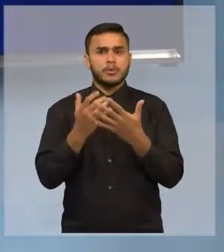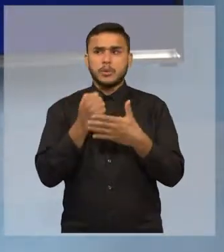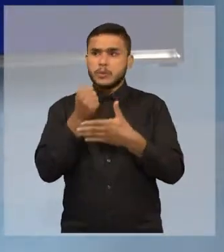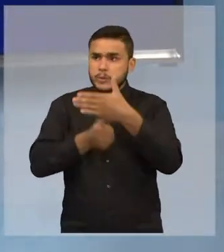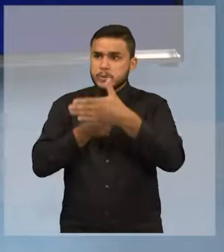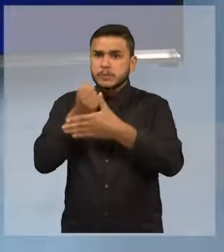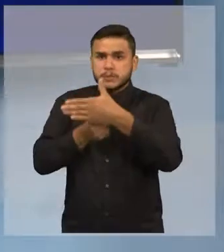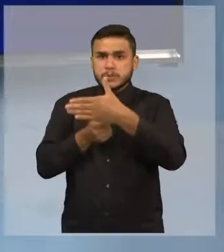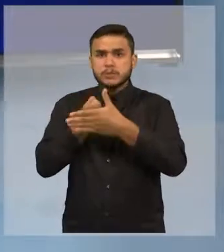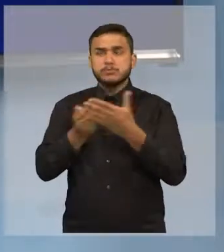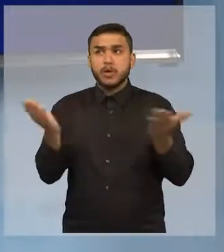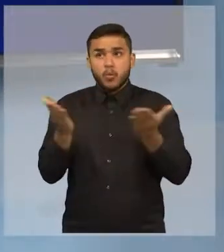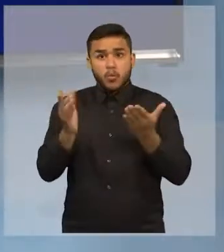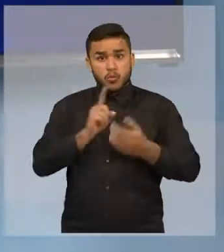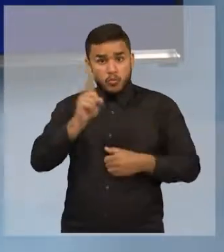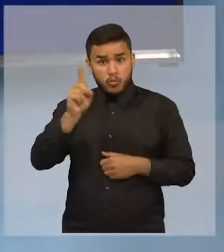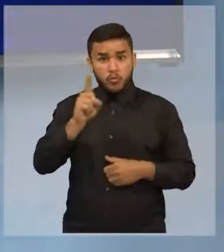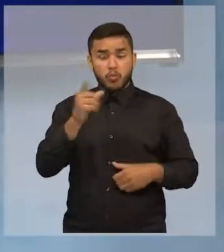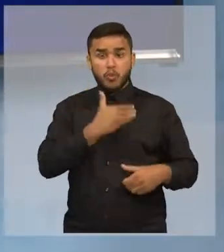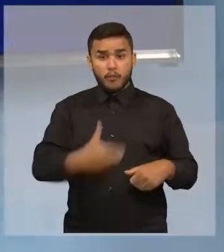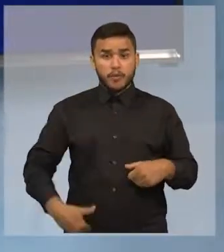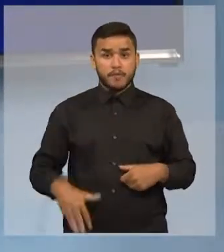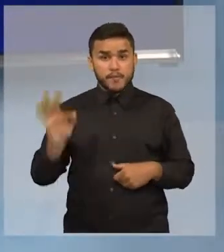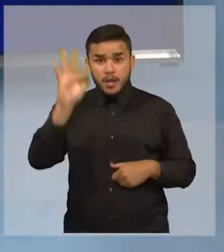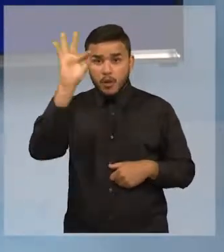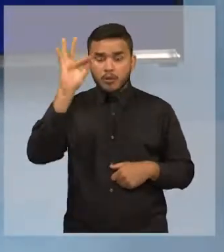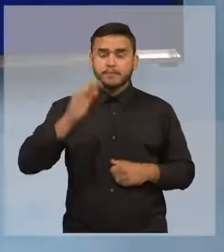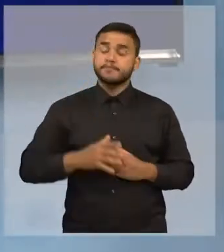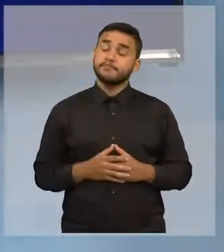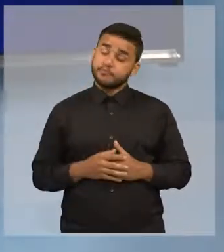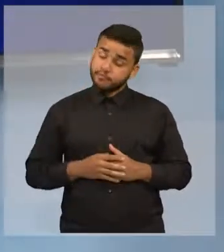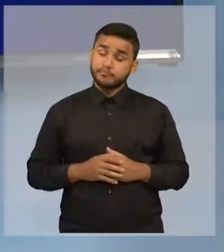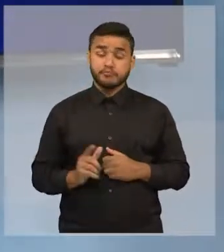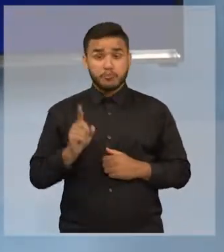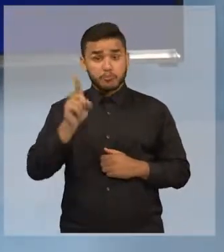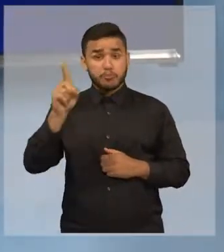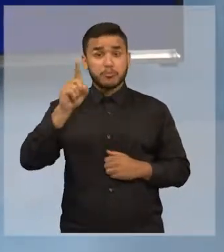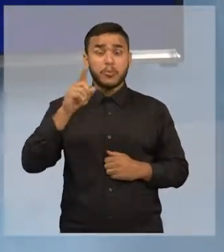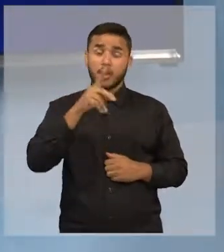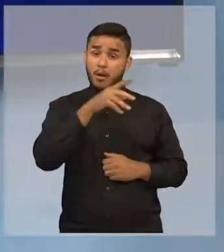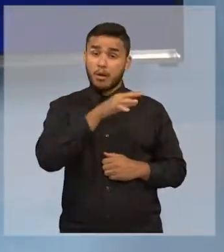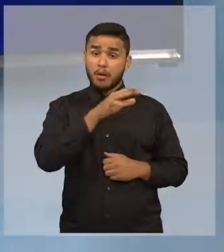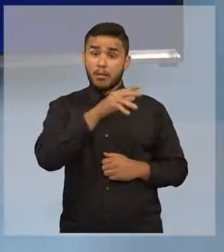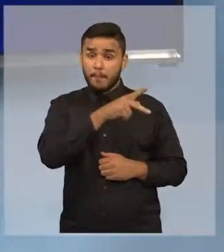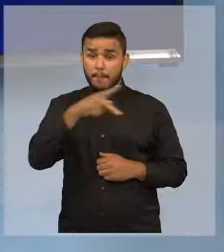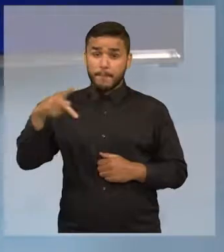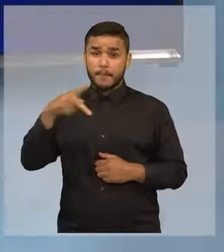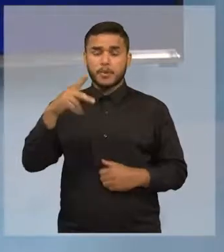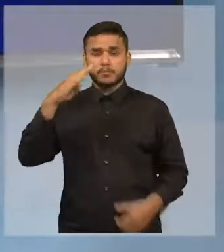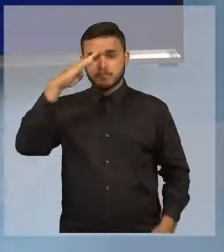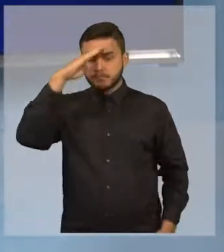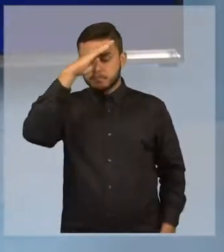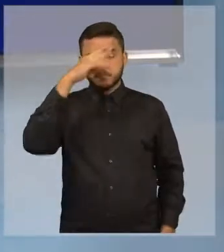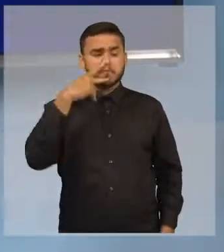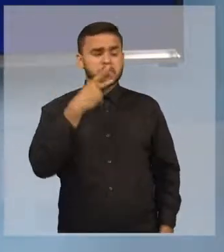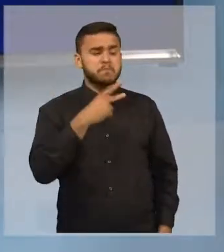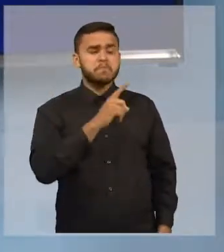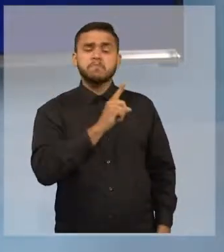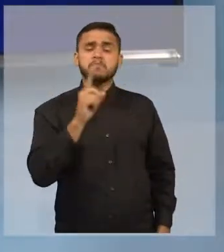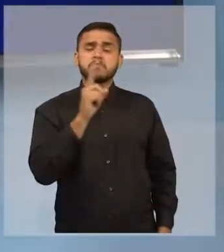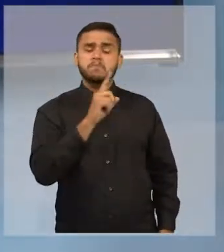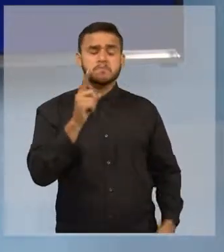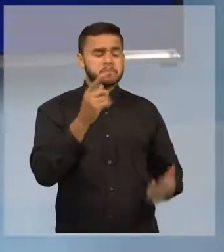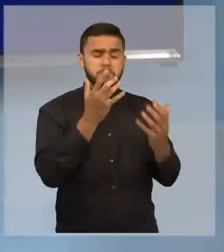assim, do atual governo. Uma pena que o próprio presidente da República não tenha recebido bem